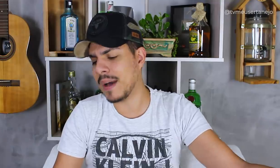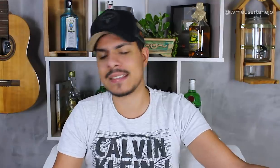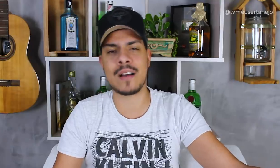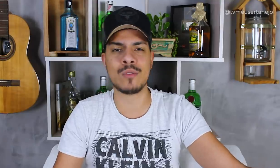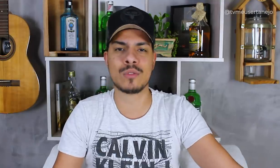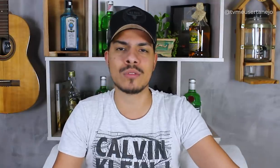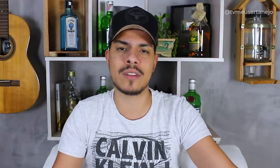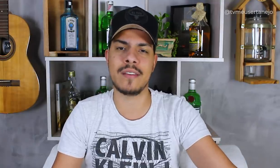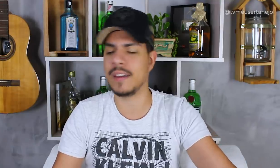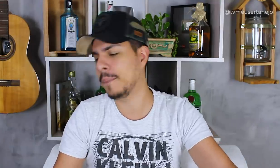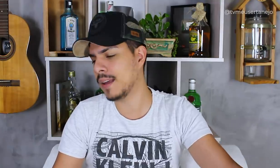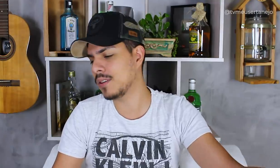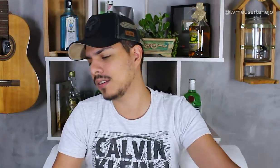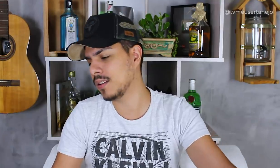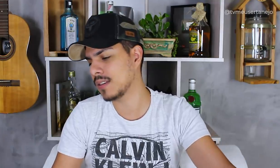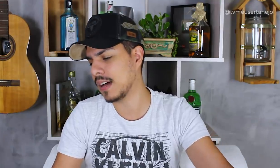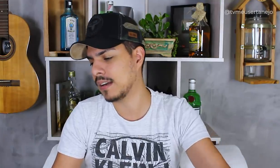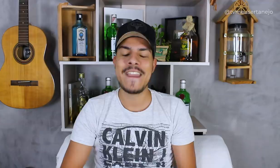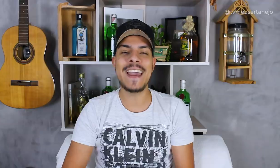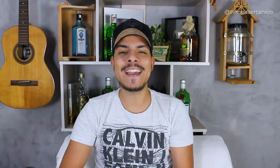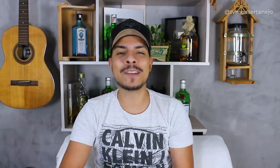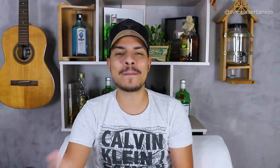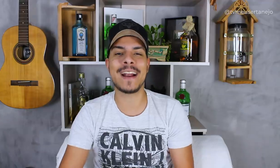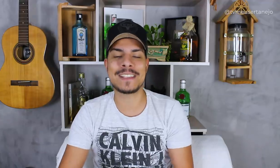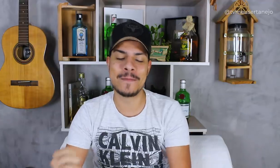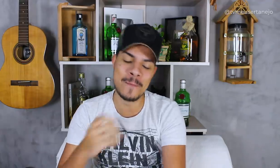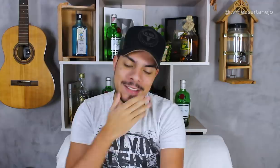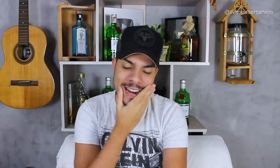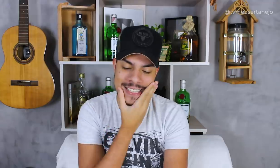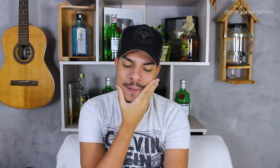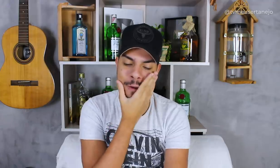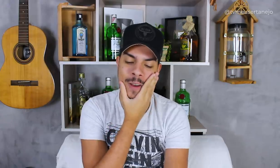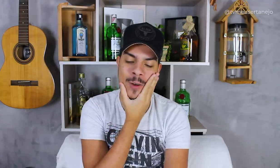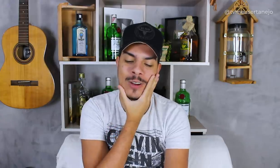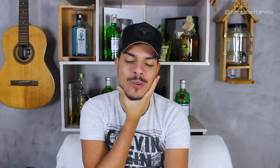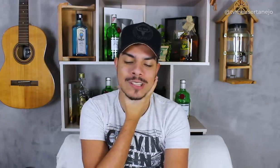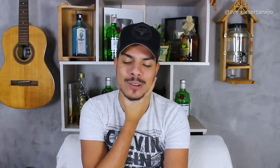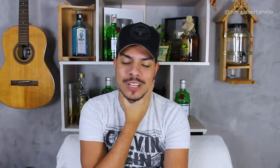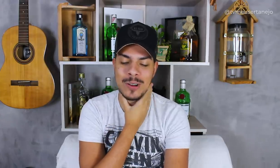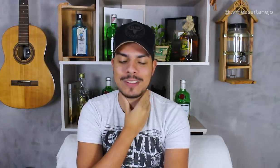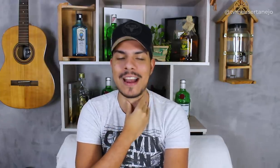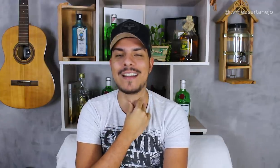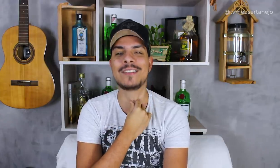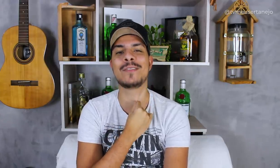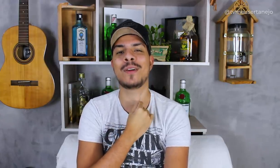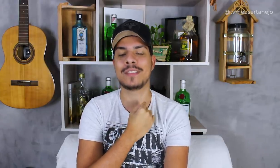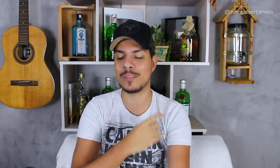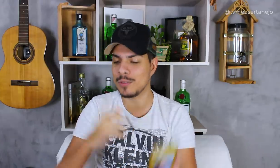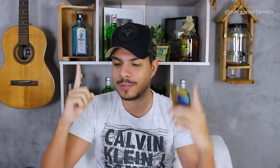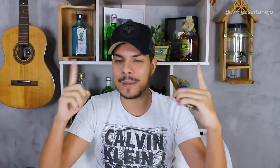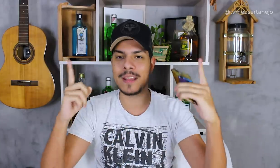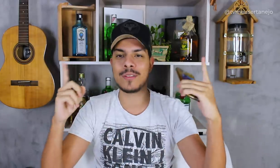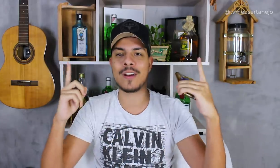você for embaçar com tudo, né, velho? Pelo amor de Deus, cara. E aí, outra parte muito engraçada foi o Eduardo Costa elogiando o Leonardo. Falou